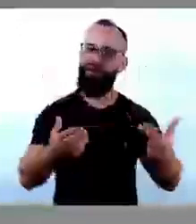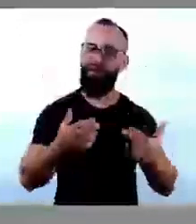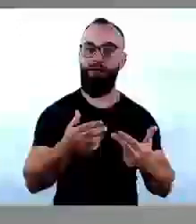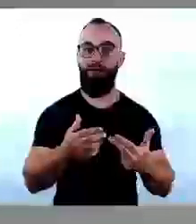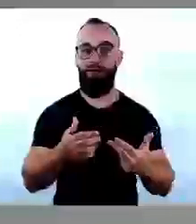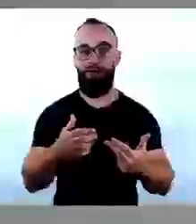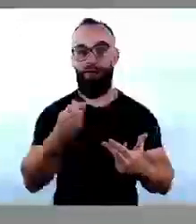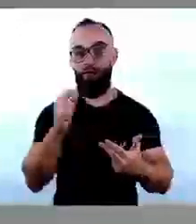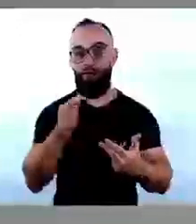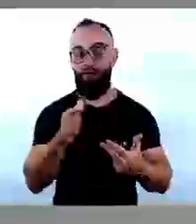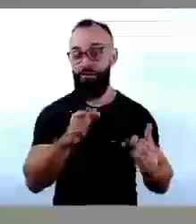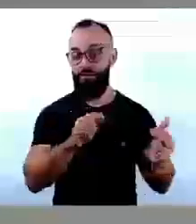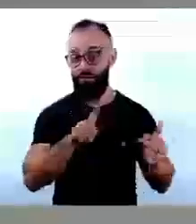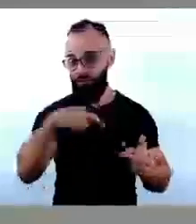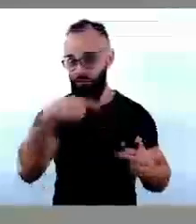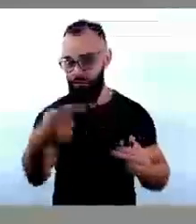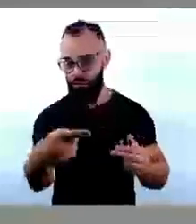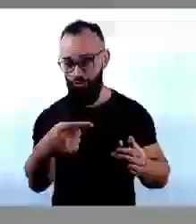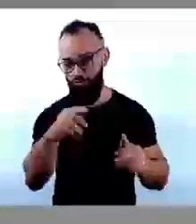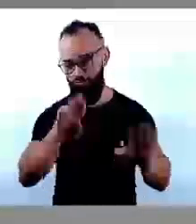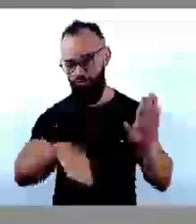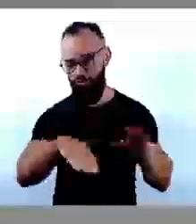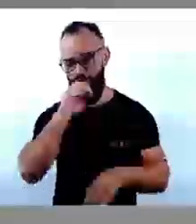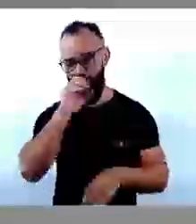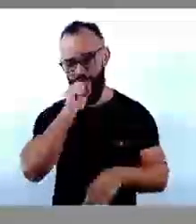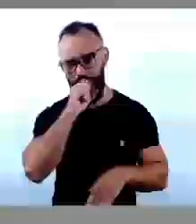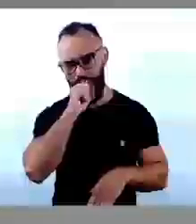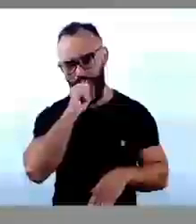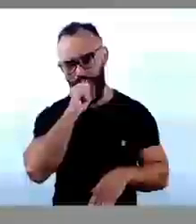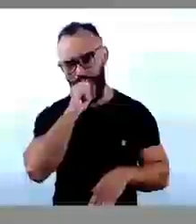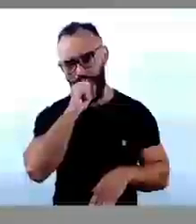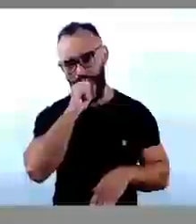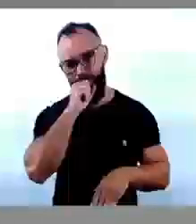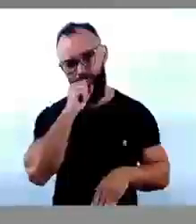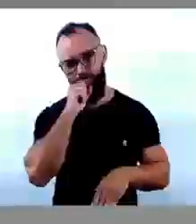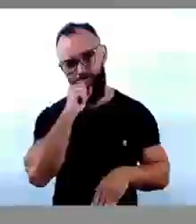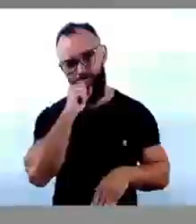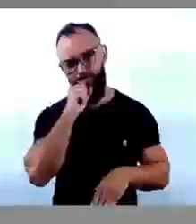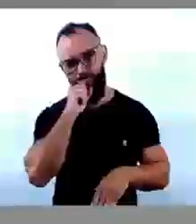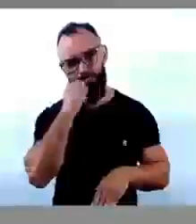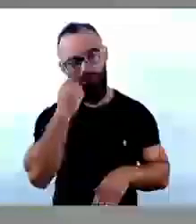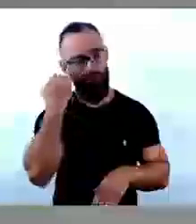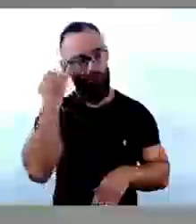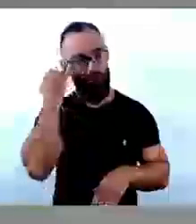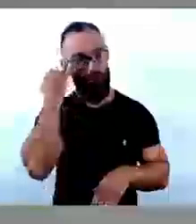o próximo Quem sabe no sábado né para que a gente na segunda não acorda